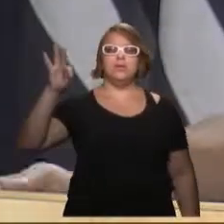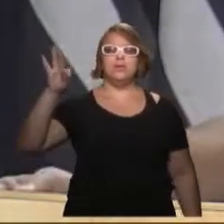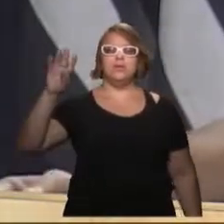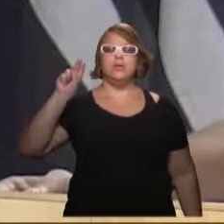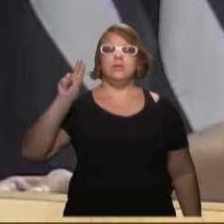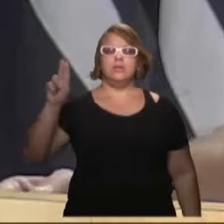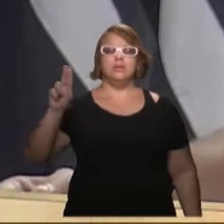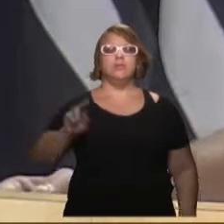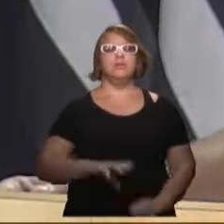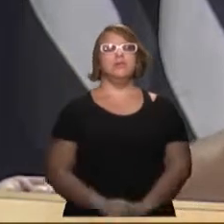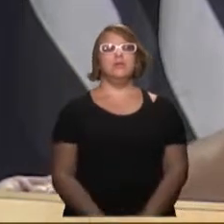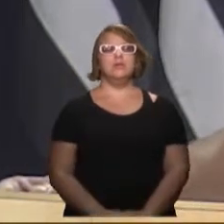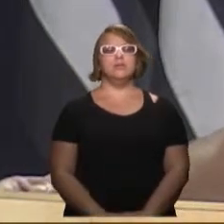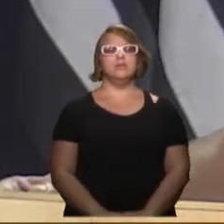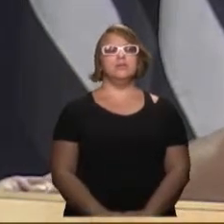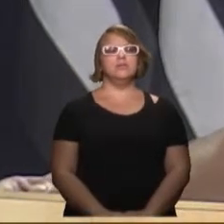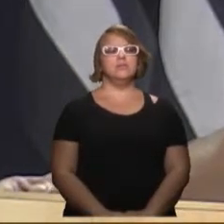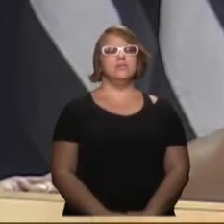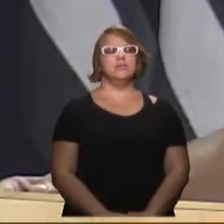galera.